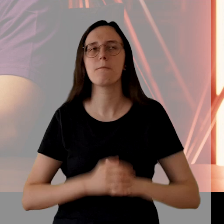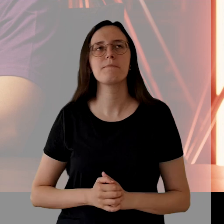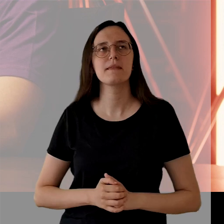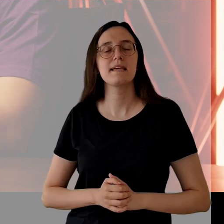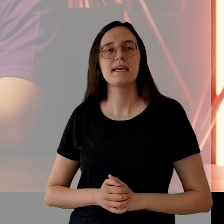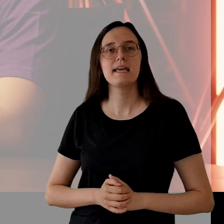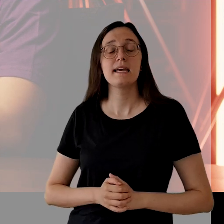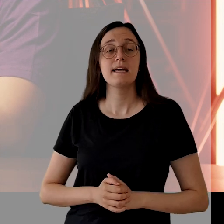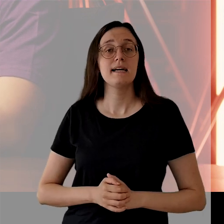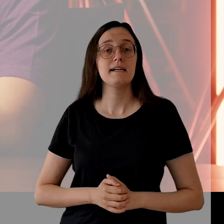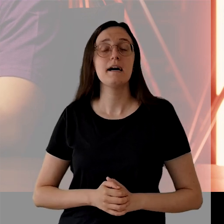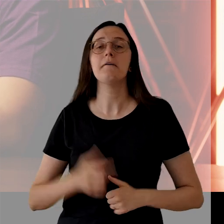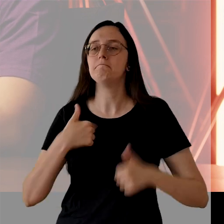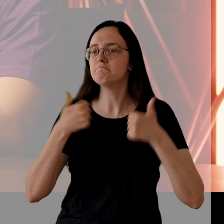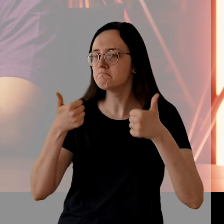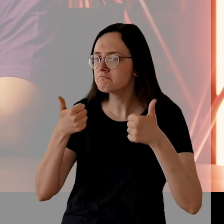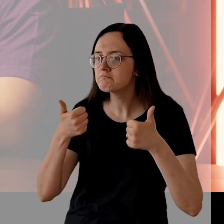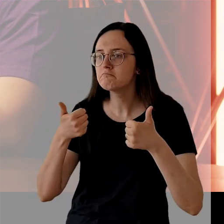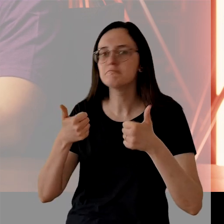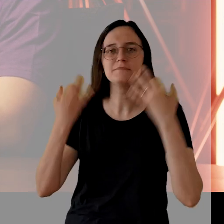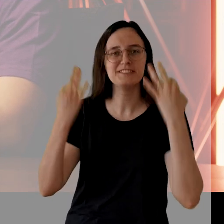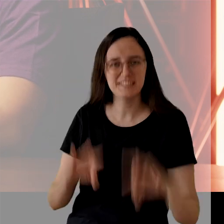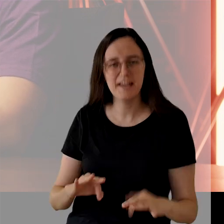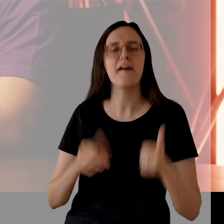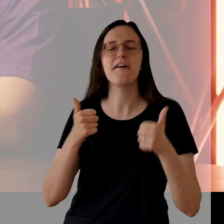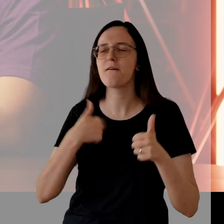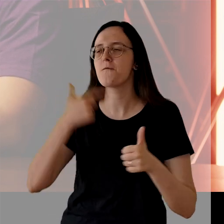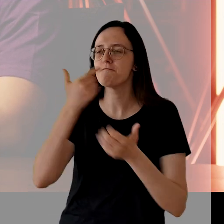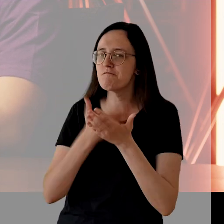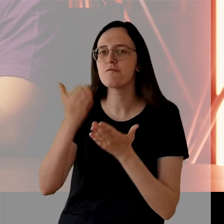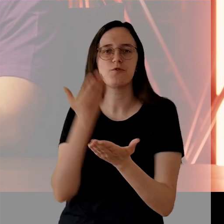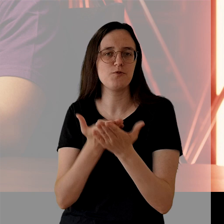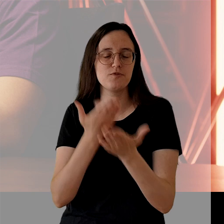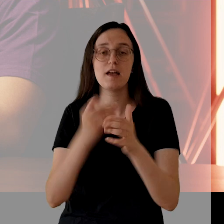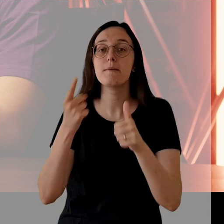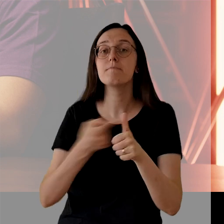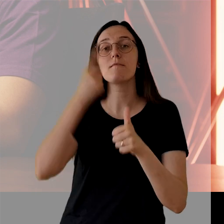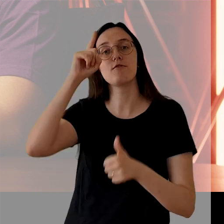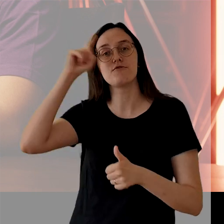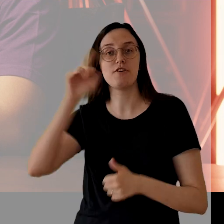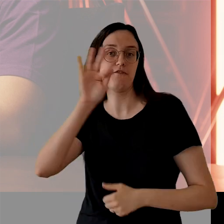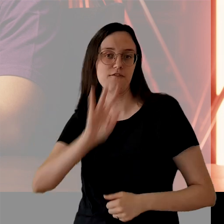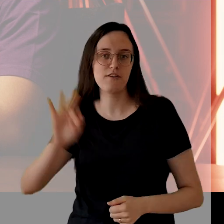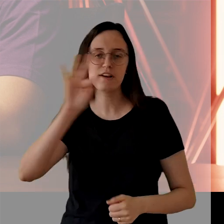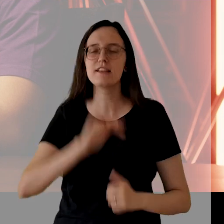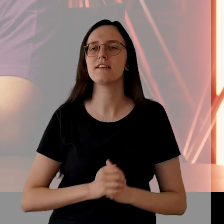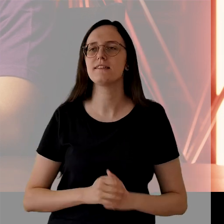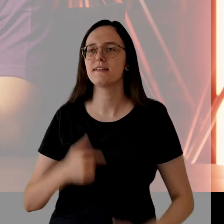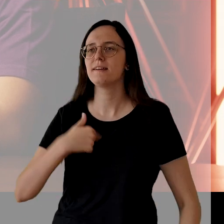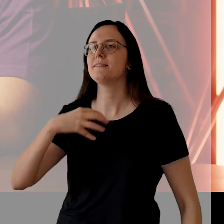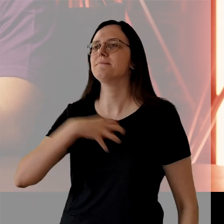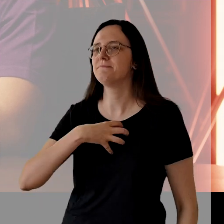aí apliquei, deu tudo certo, comecei a estudar lá. Primeiro dia na faculdade, já entendi